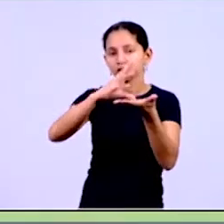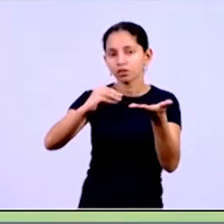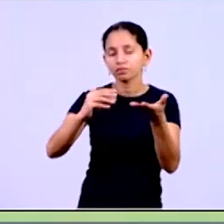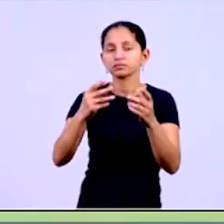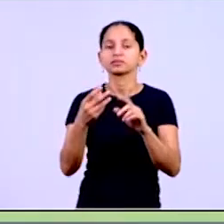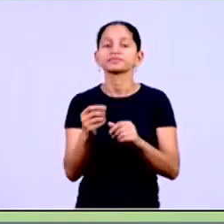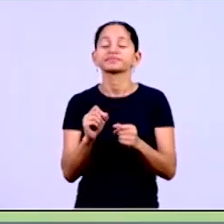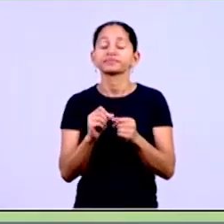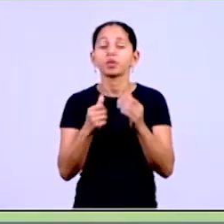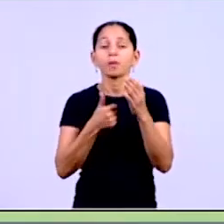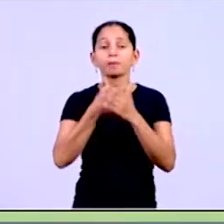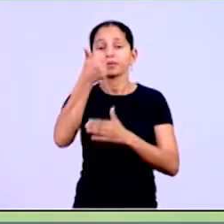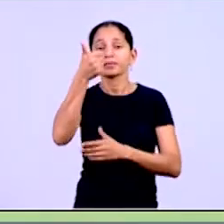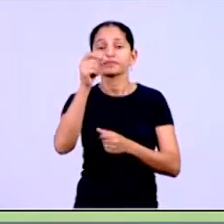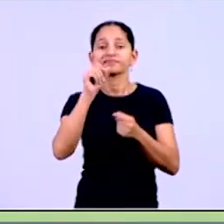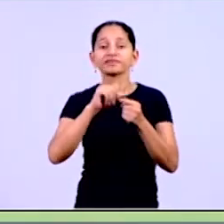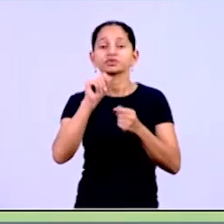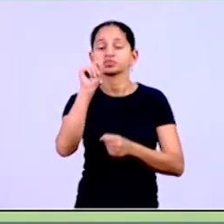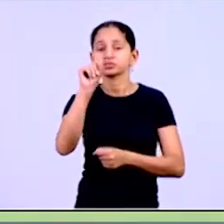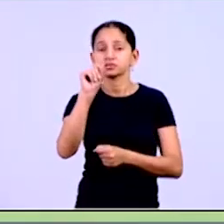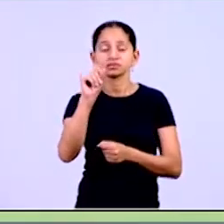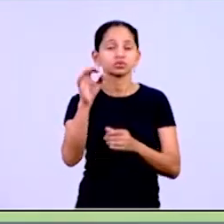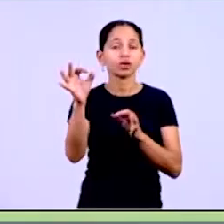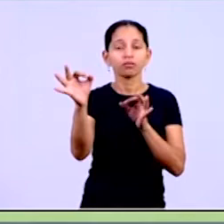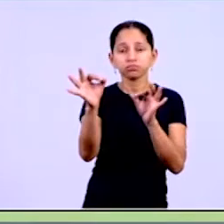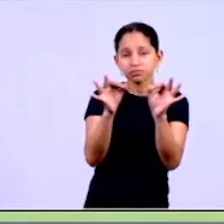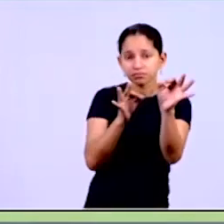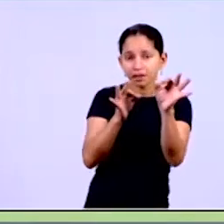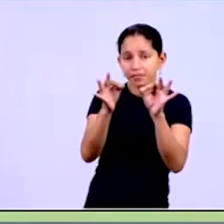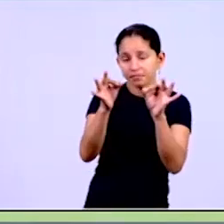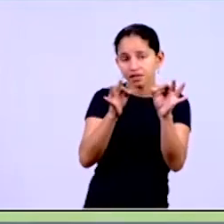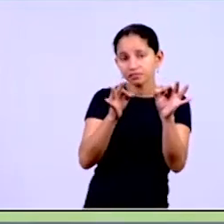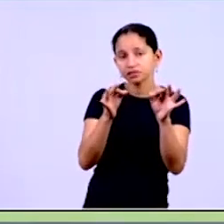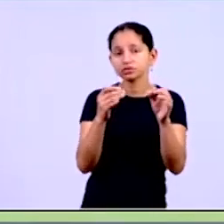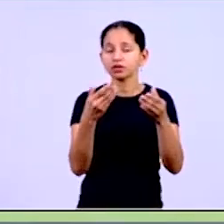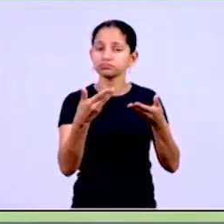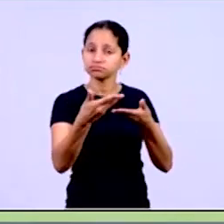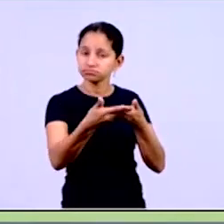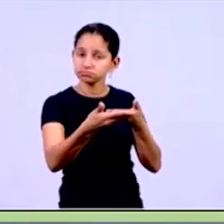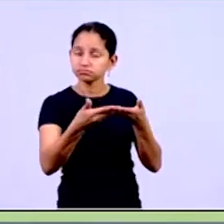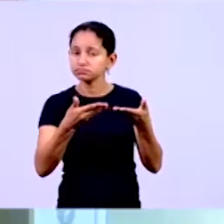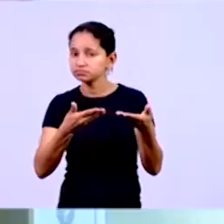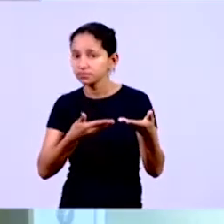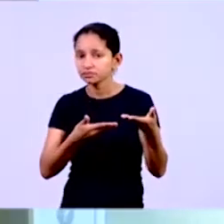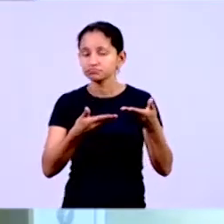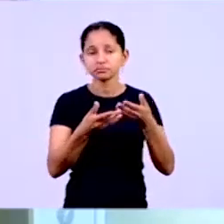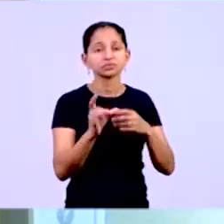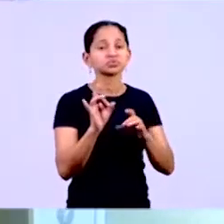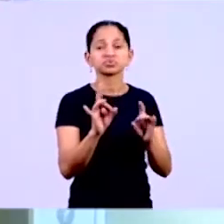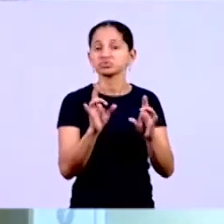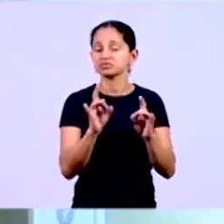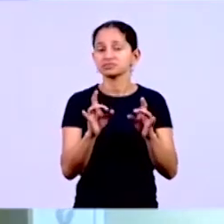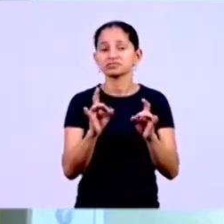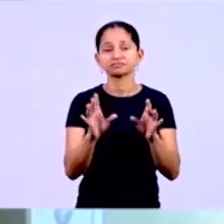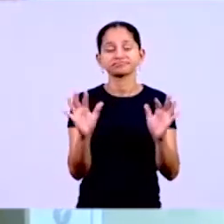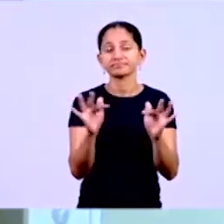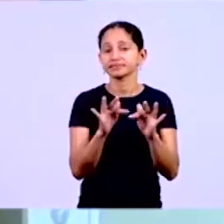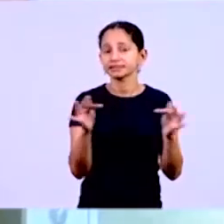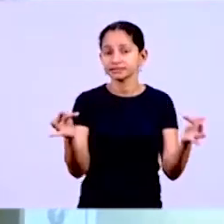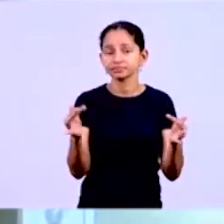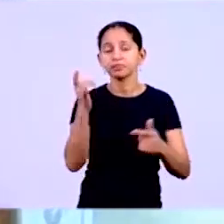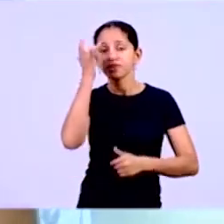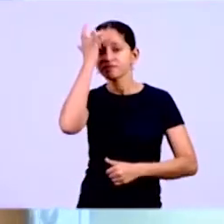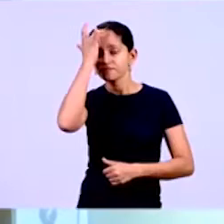sistema operacional faz, gente? O sistema operacional, ele controla a interface entre o usuário e o hardware. Ele controla o hardware e deixa ele mais fácil para o